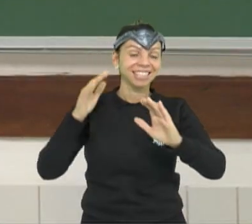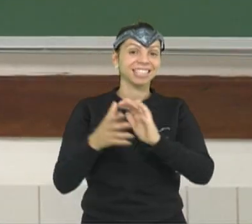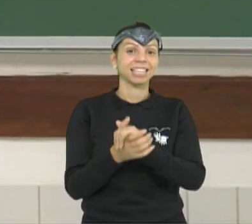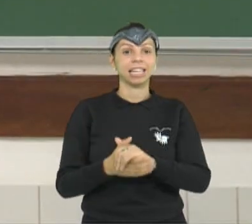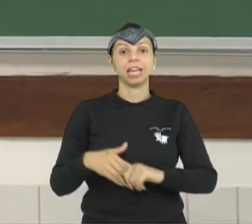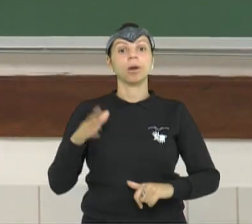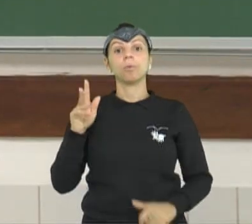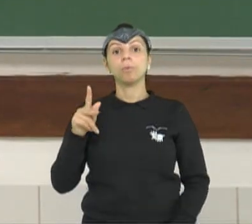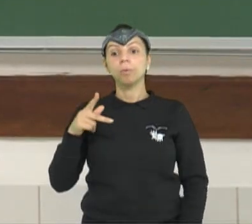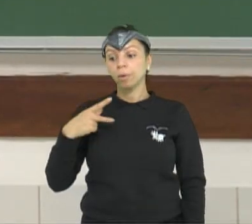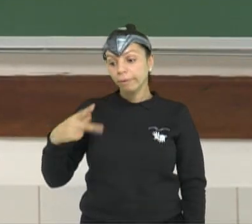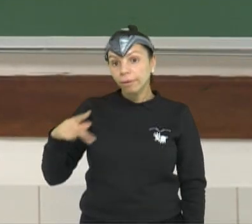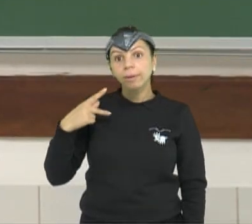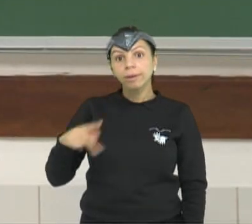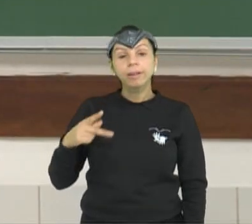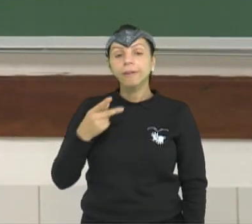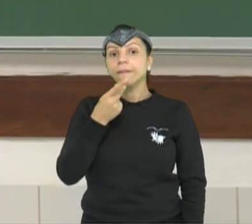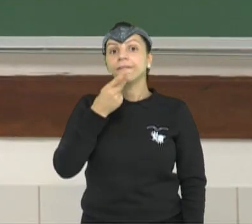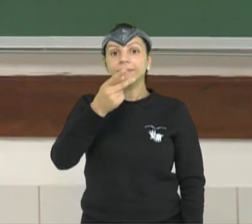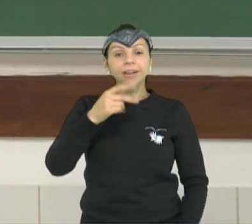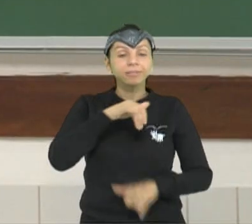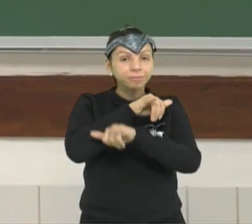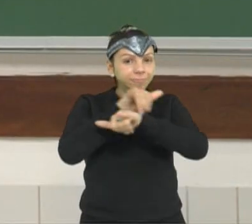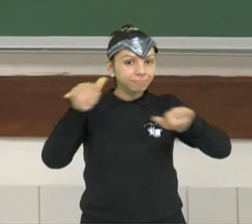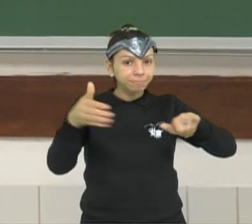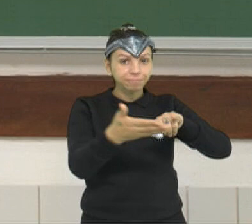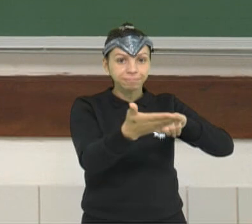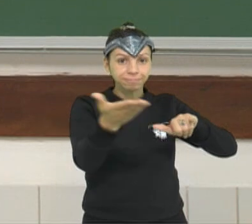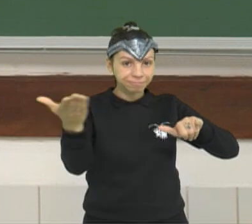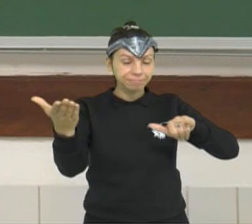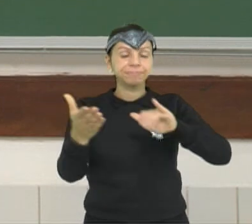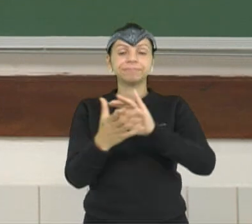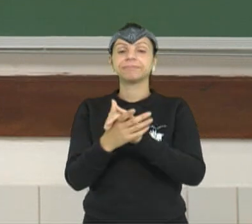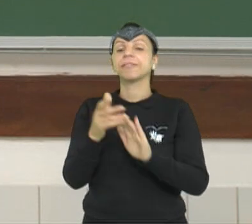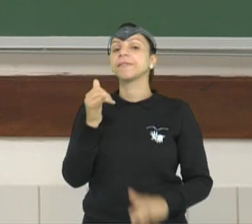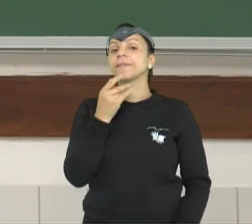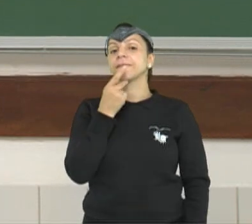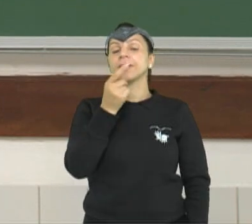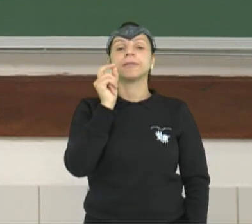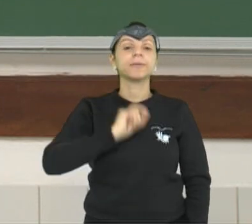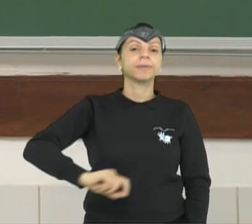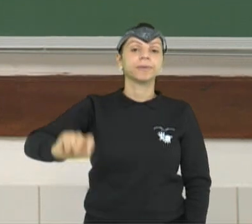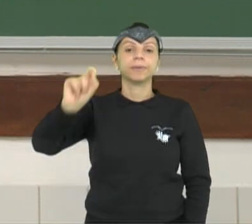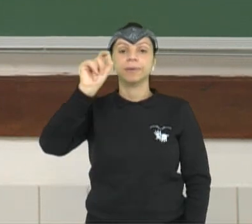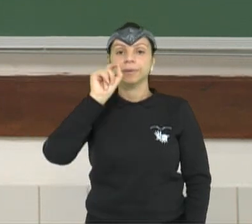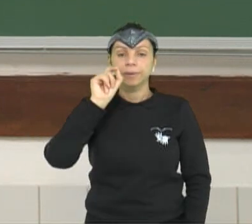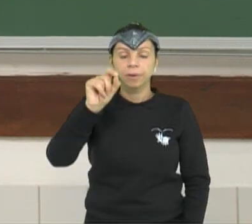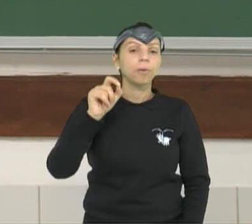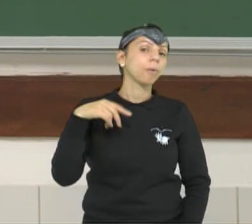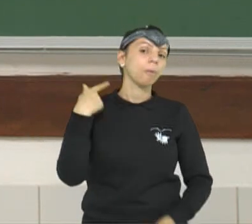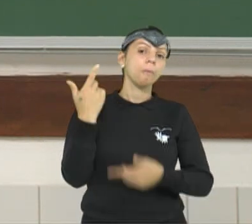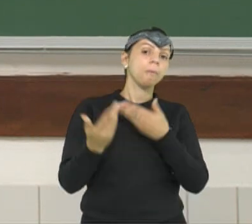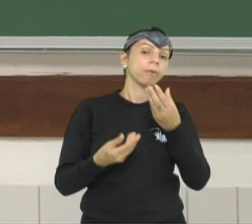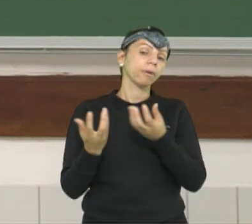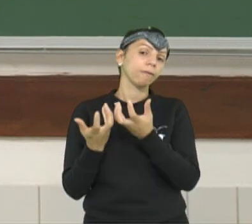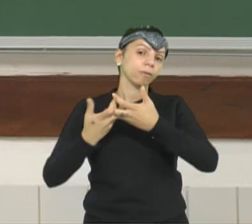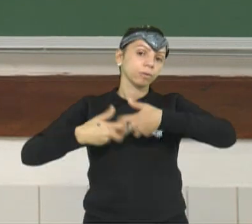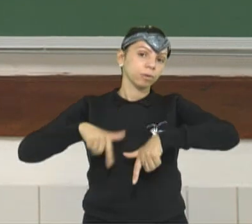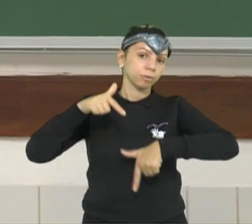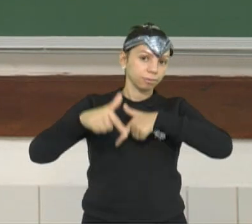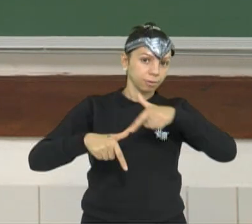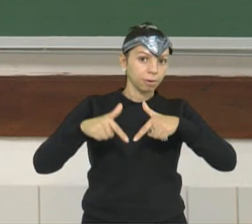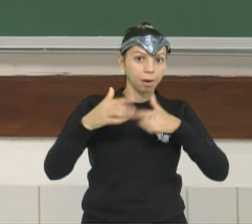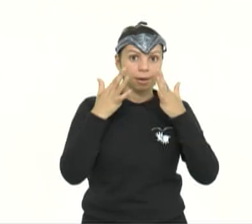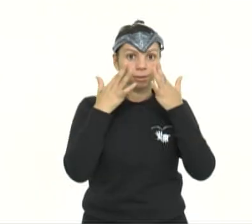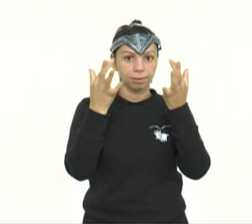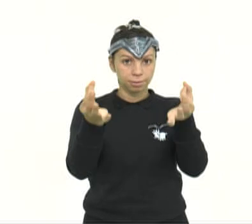próprio André que vai dar um recadinho para vocês e vai falar um pouquinho para vocês sobre o trabalho dele. Prestem bastante